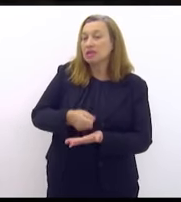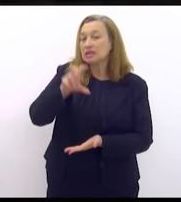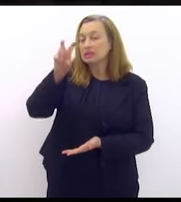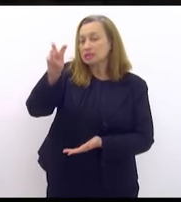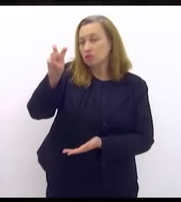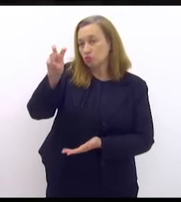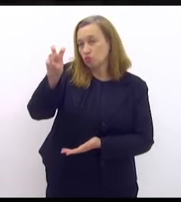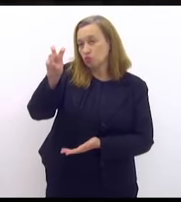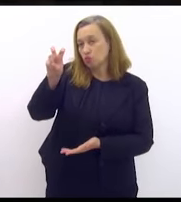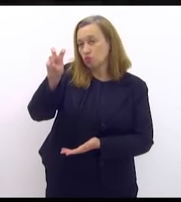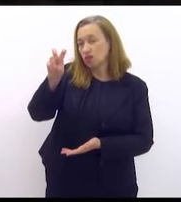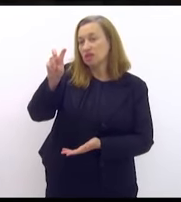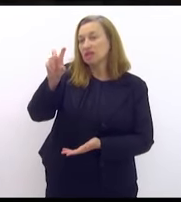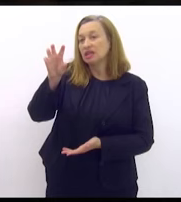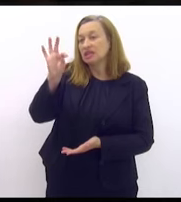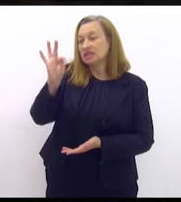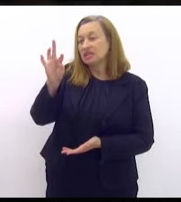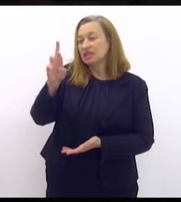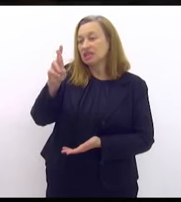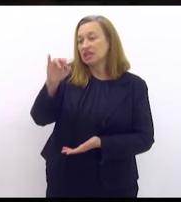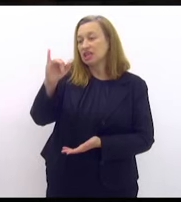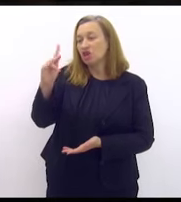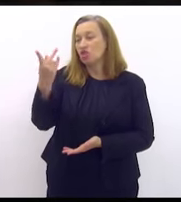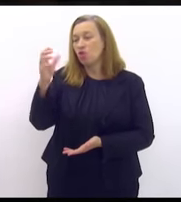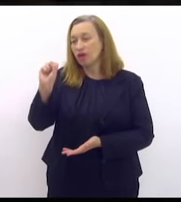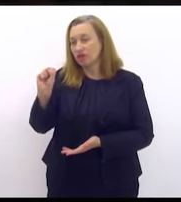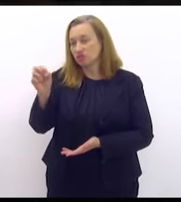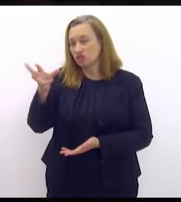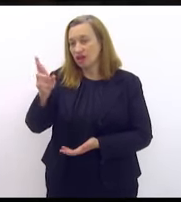5 trilhões de reais.